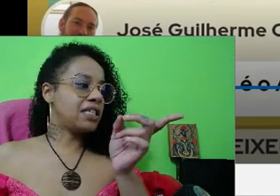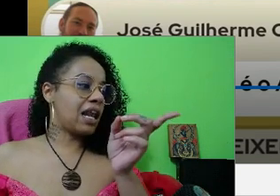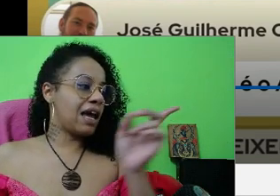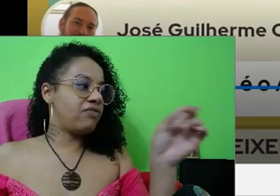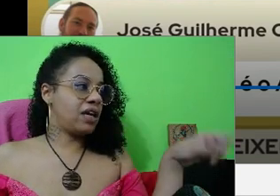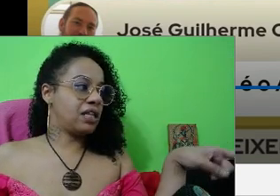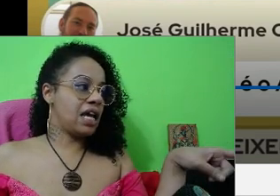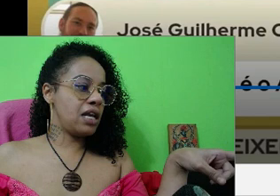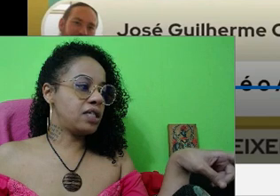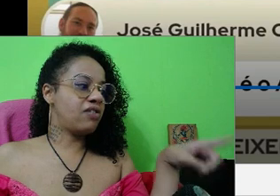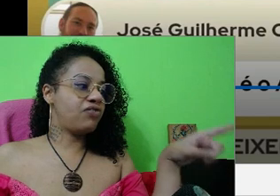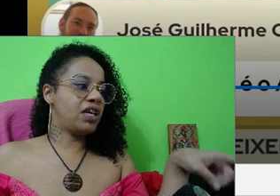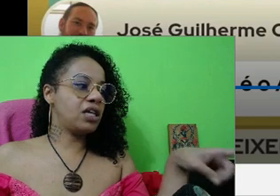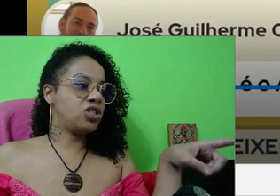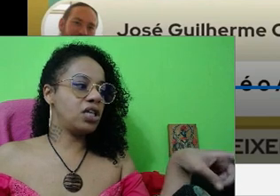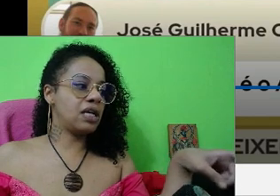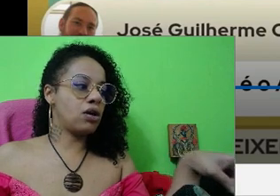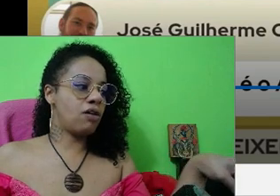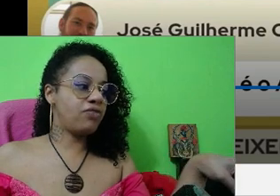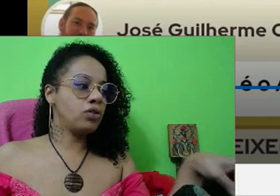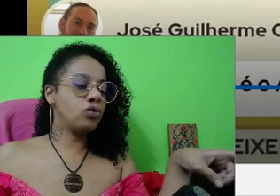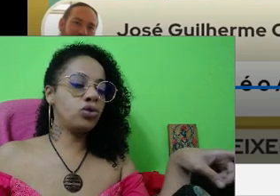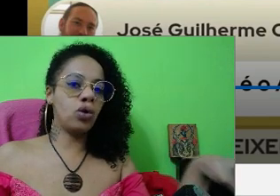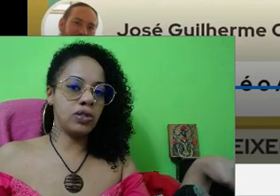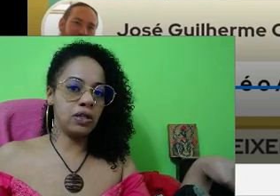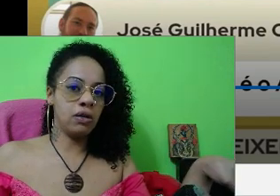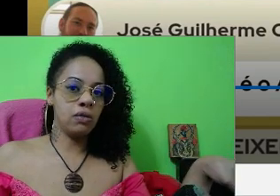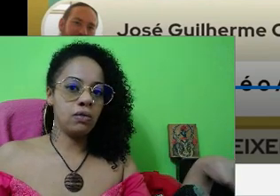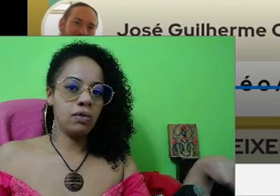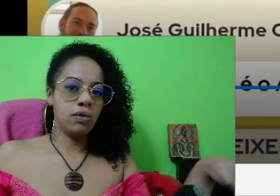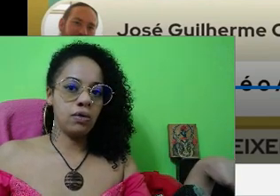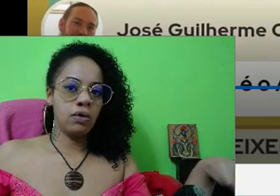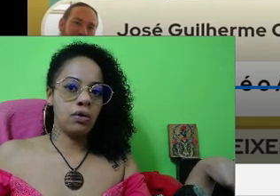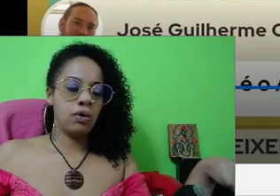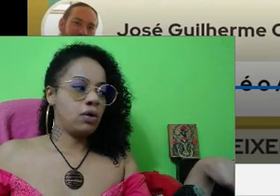esta Live aí deles foi feita dia 19/12